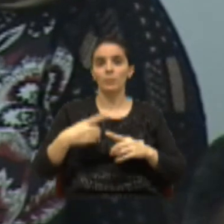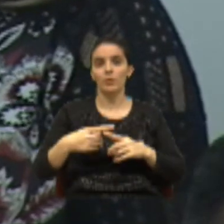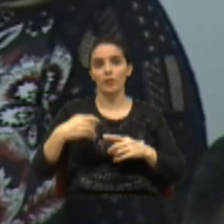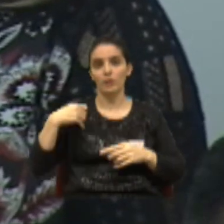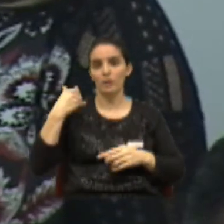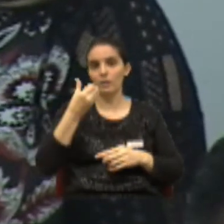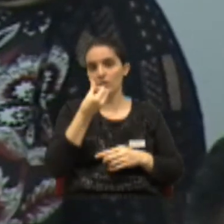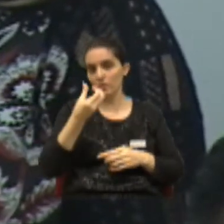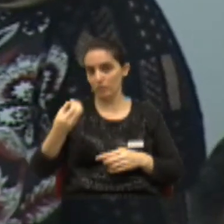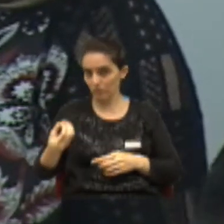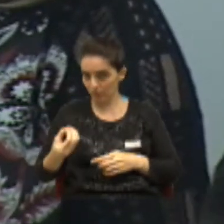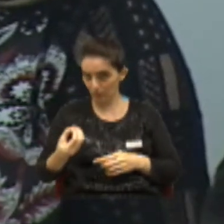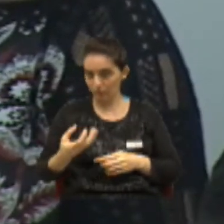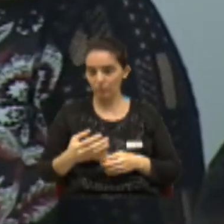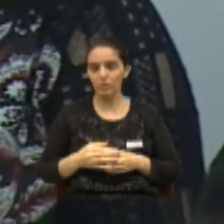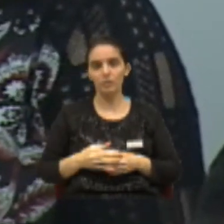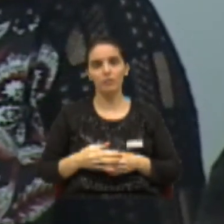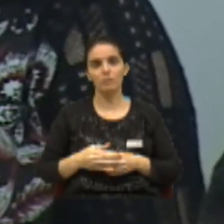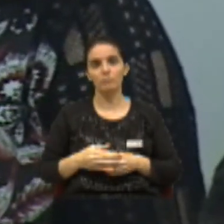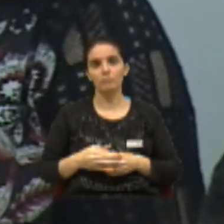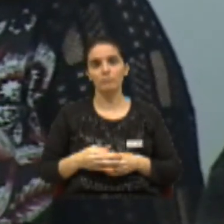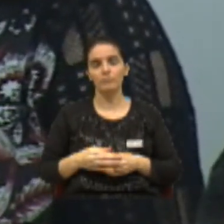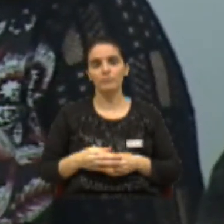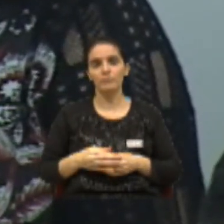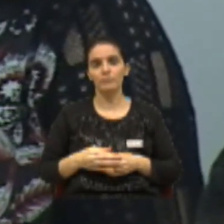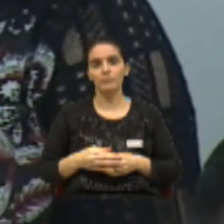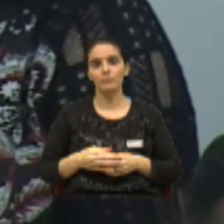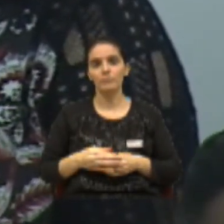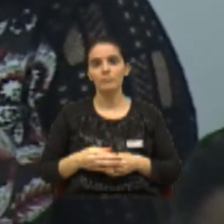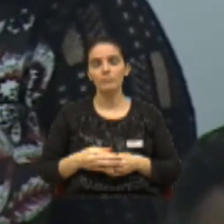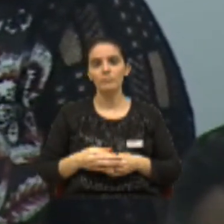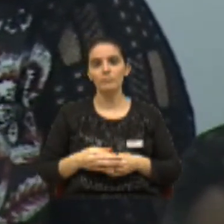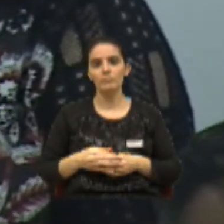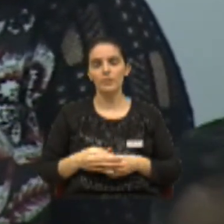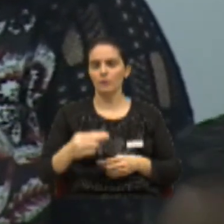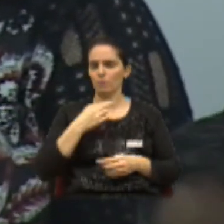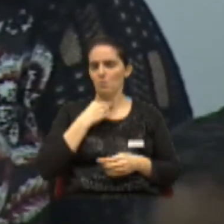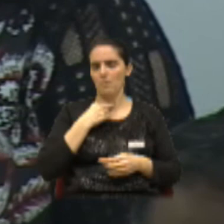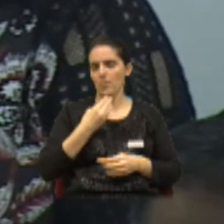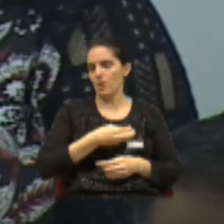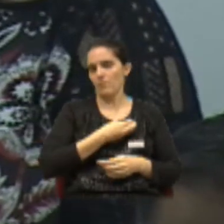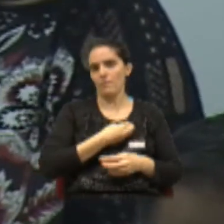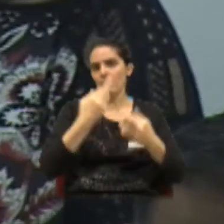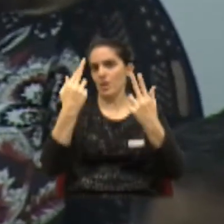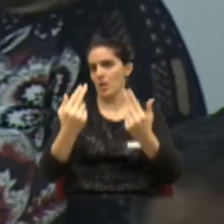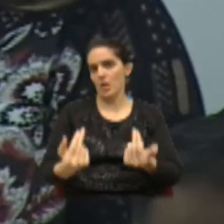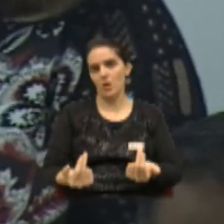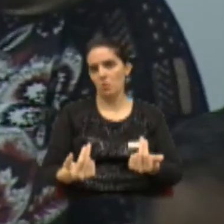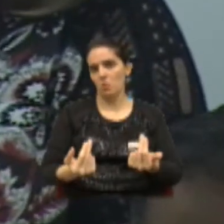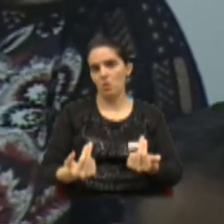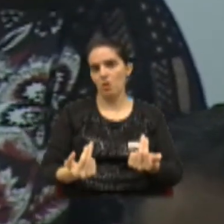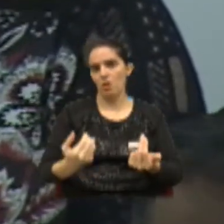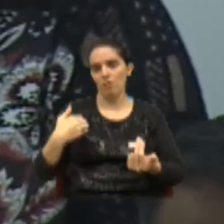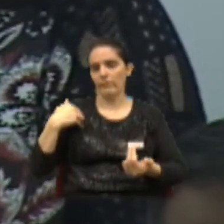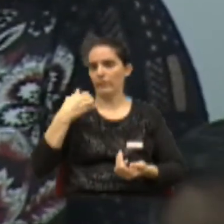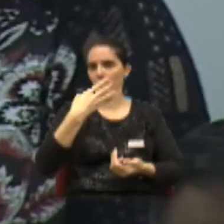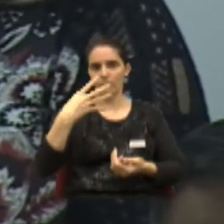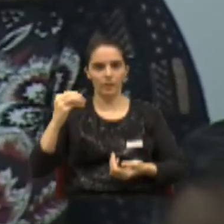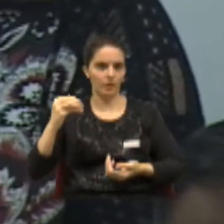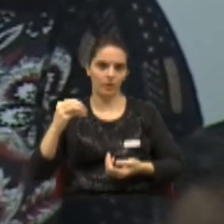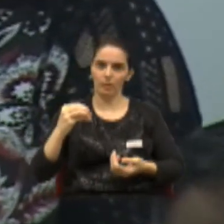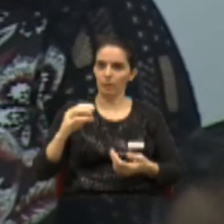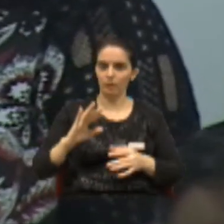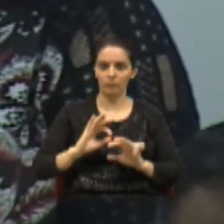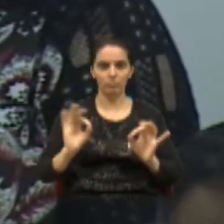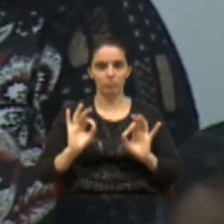60, nós já não somos mais de forma alguma querer viver como se tivesse 40, né? Então hoje é 60 mesmo, podemos estar bem,